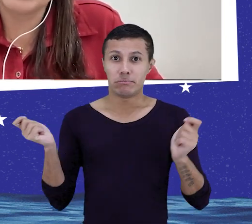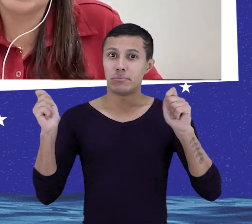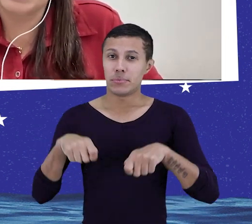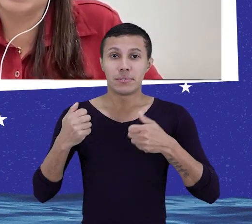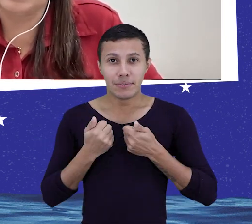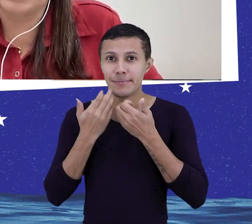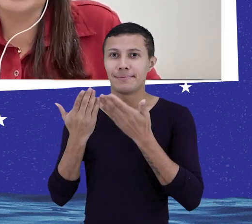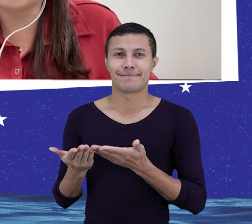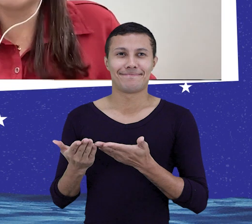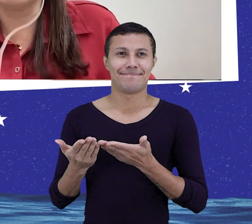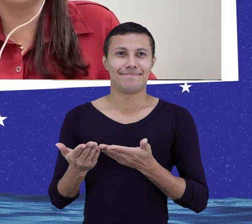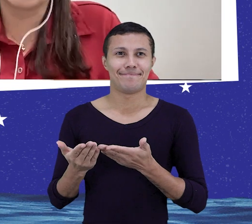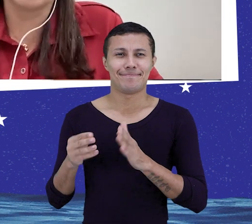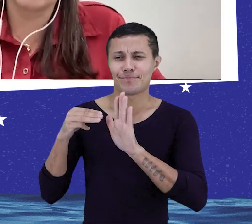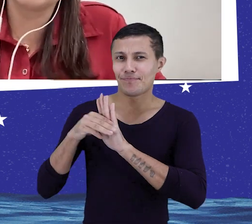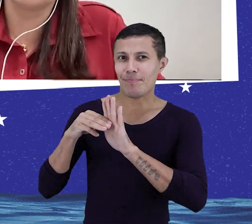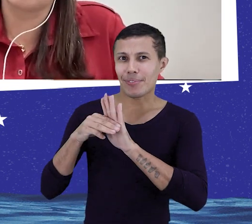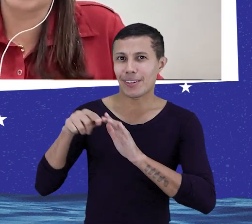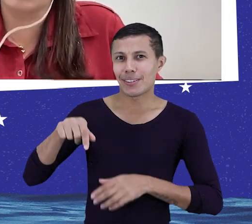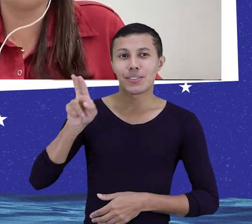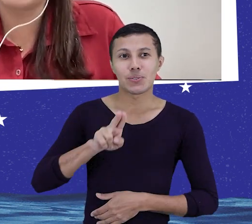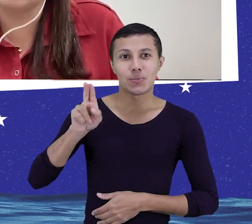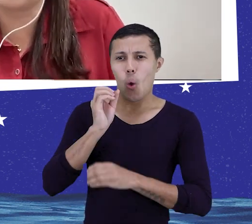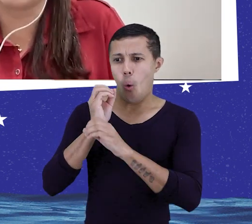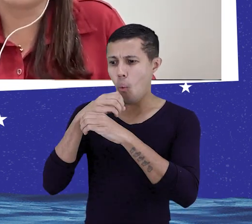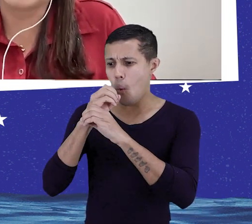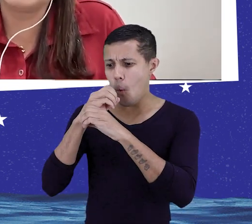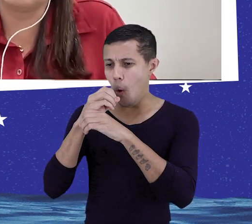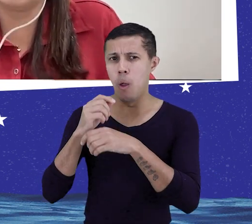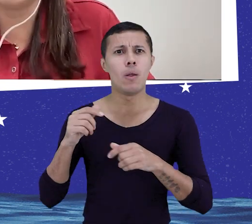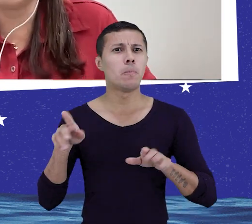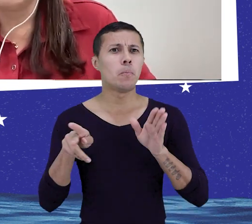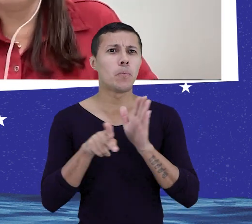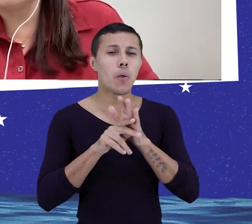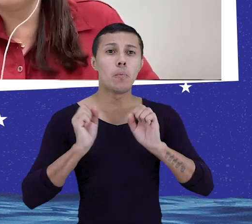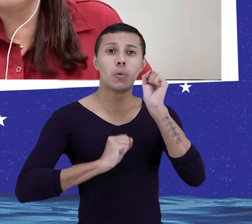de oferecer essas metodologias que nós utilizamos no laboratório para a indústria, né? Então,